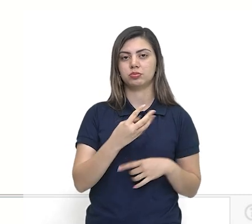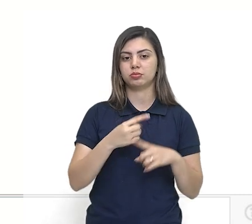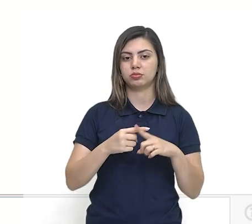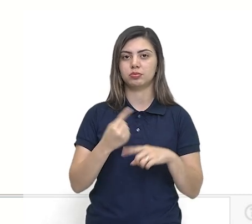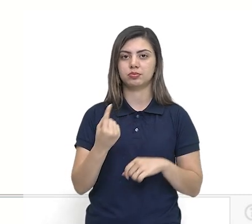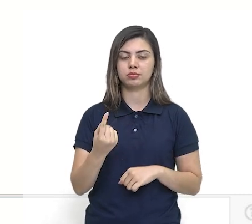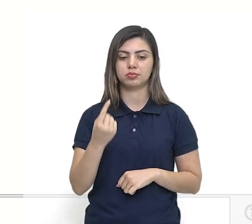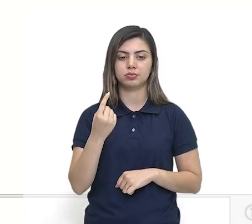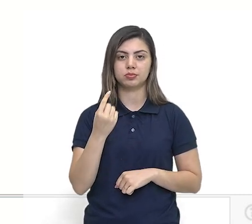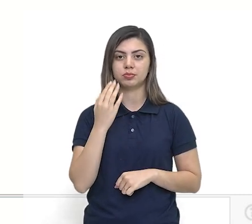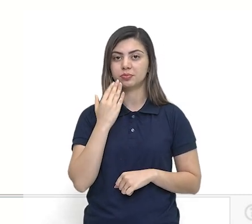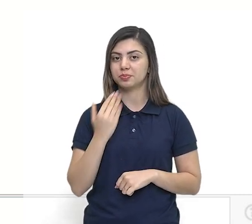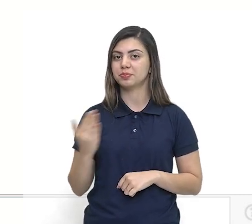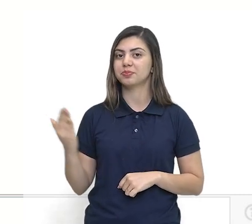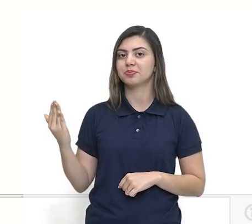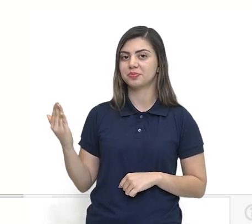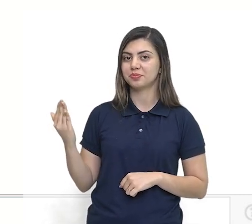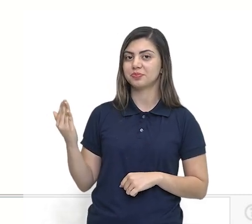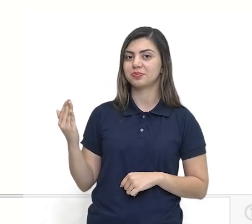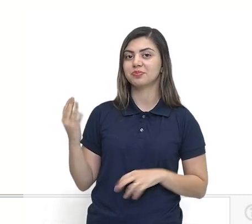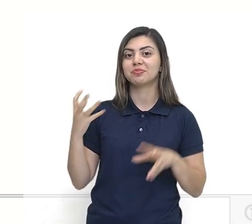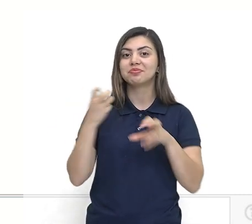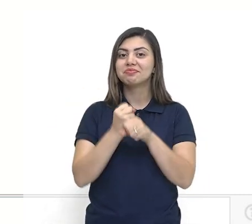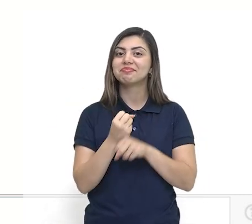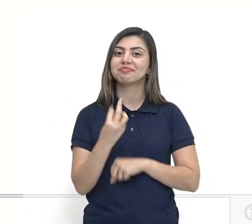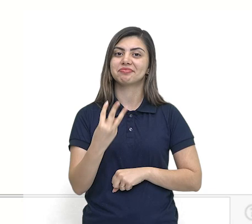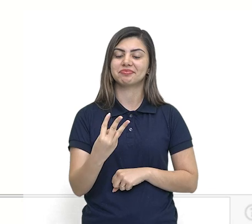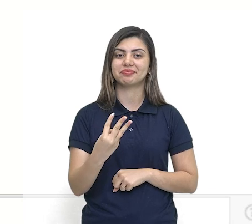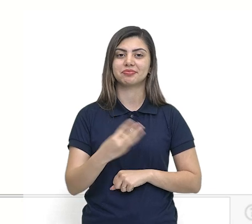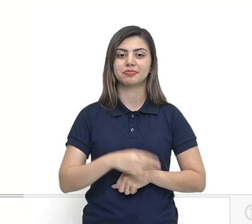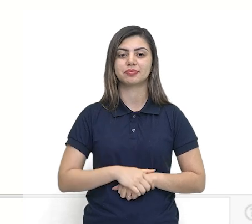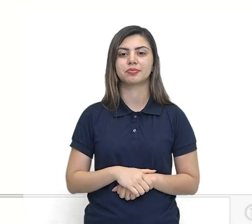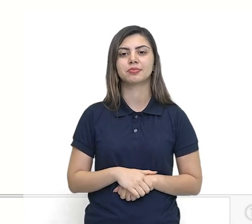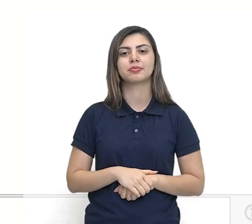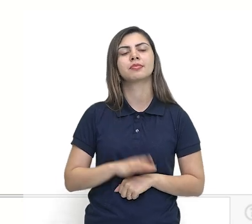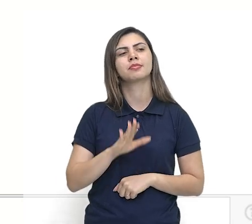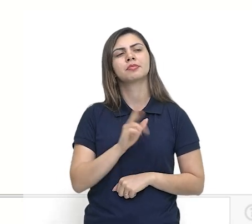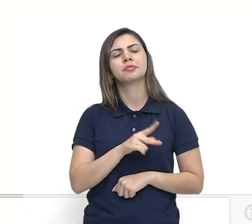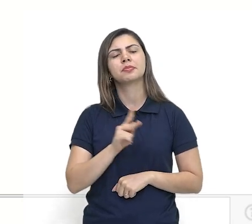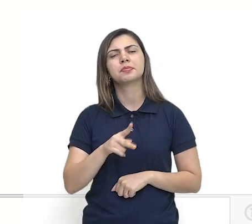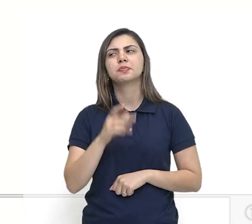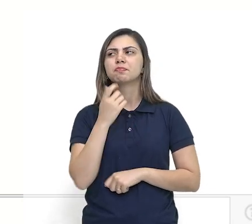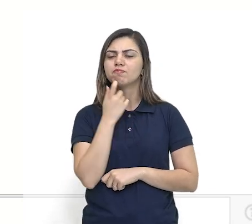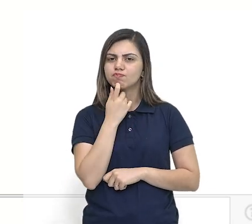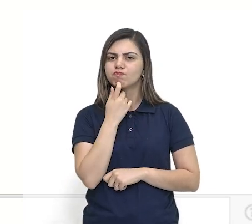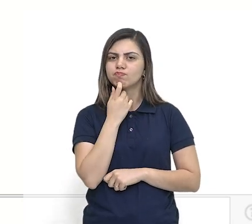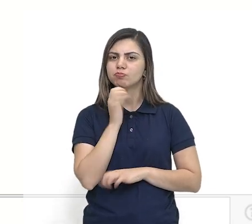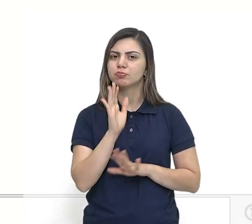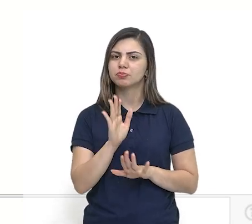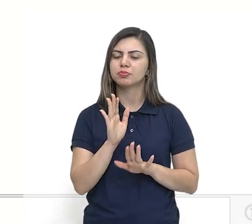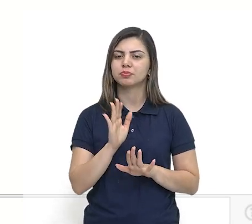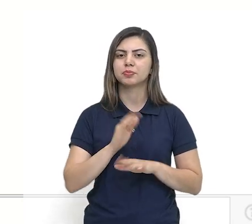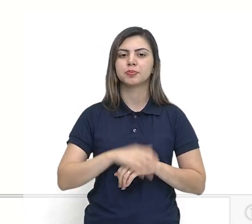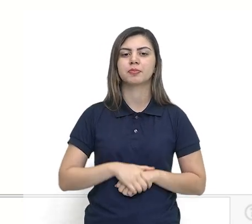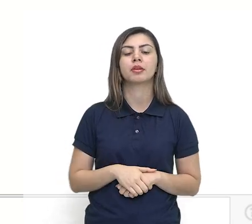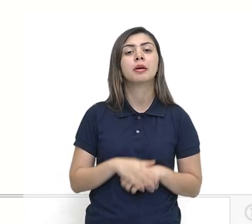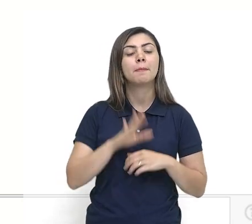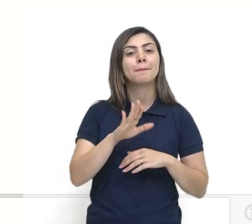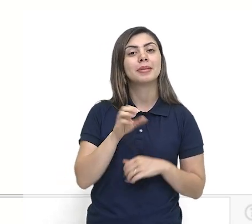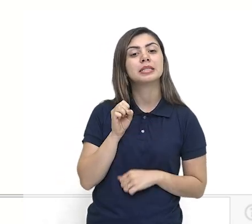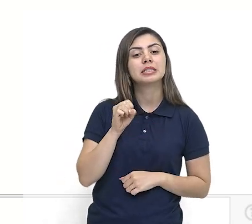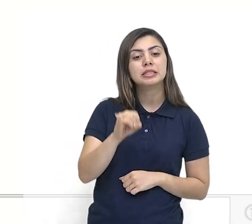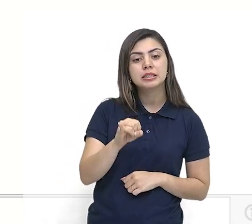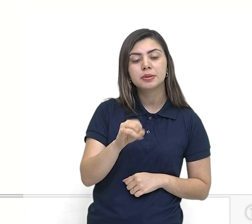1. E 3 vezes 1, 3. E, professor, me diga uma coisa. E se